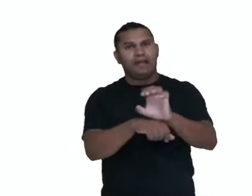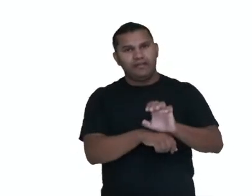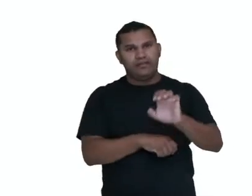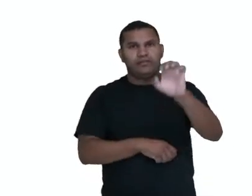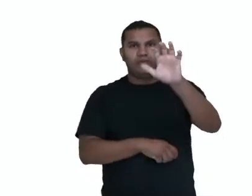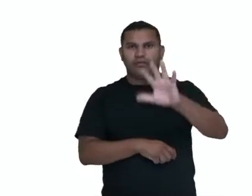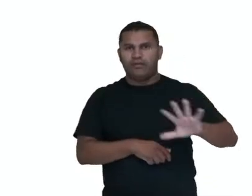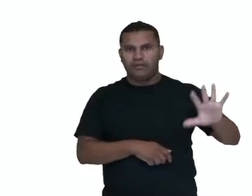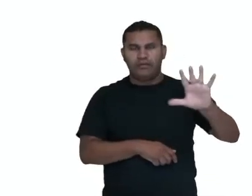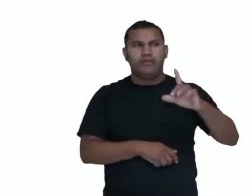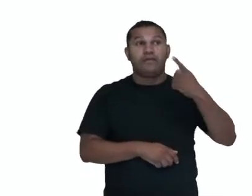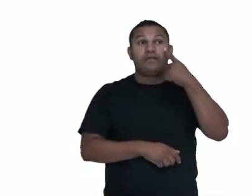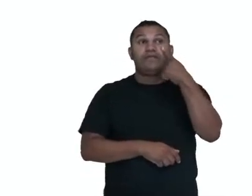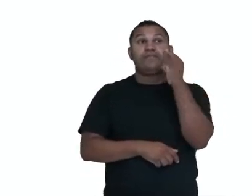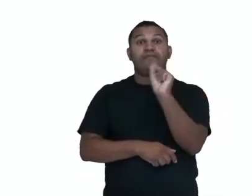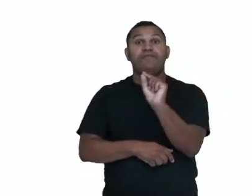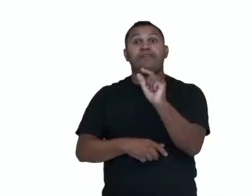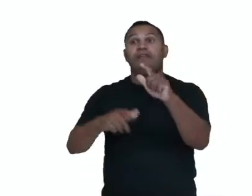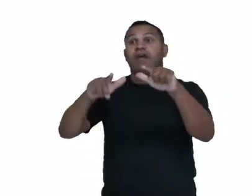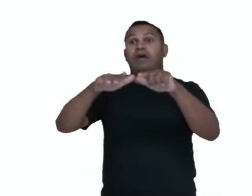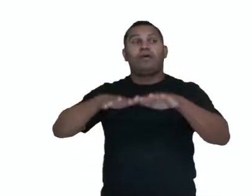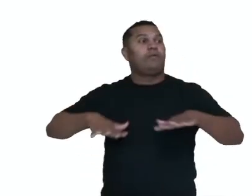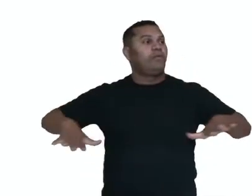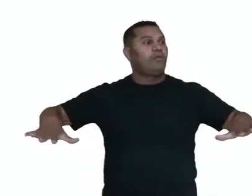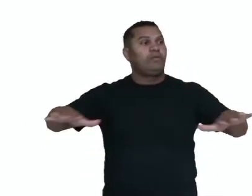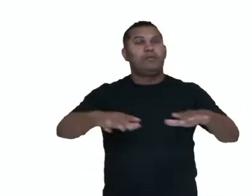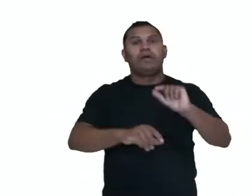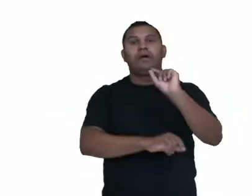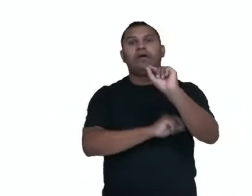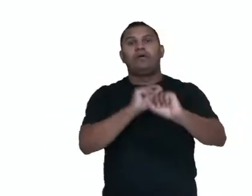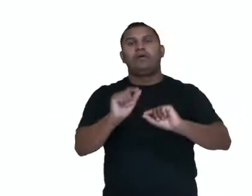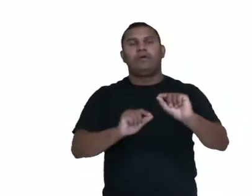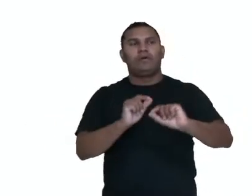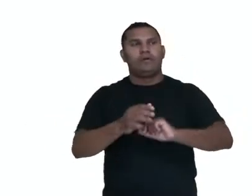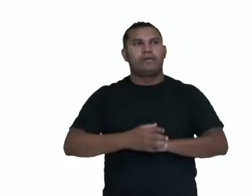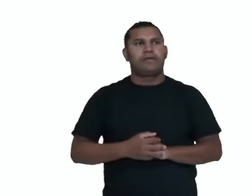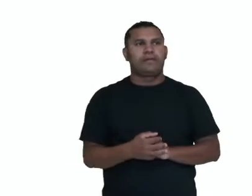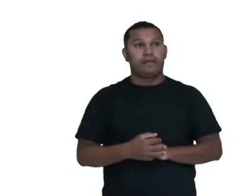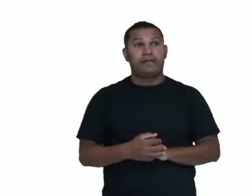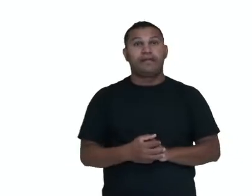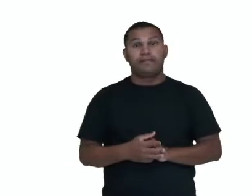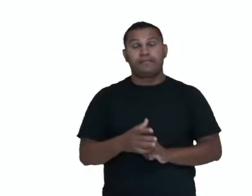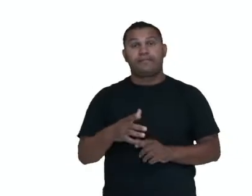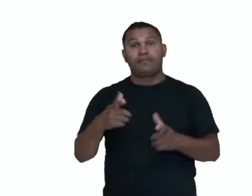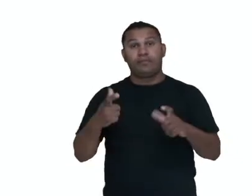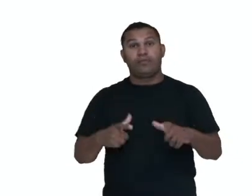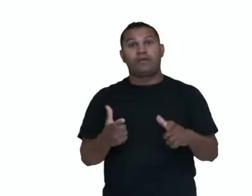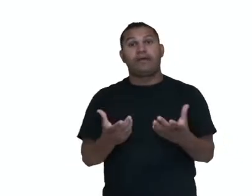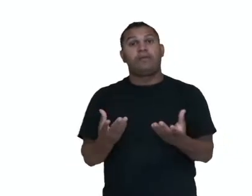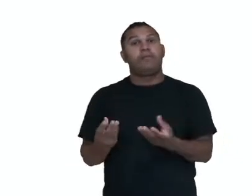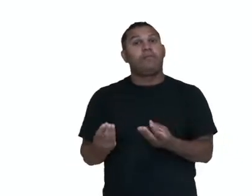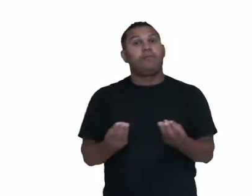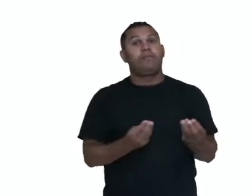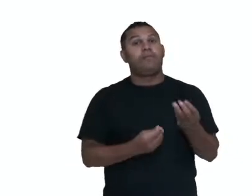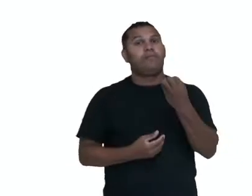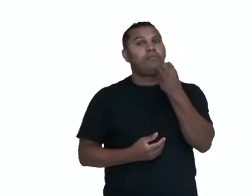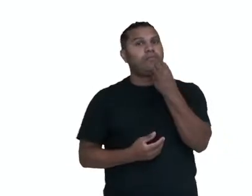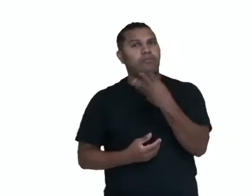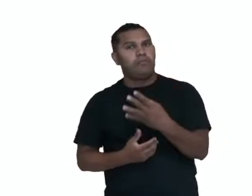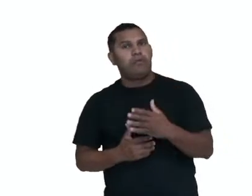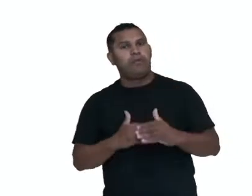no continente africano um rico entreposto comercial e um ambiente favorável para se abastecer